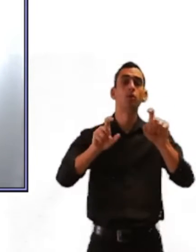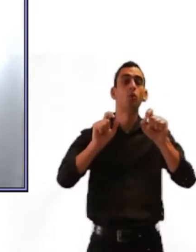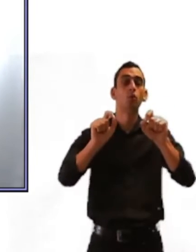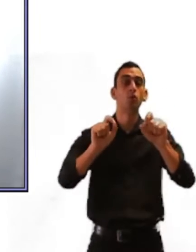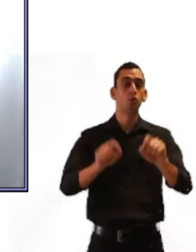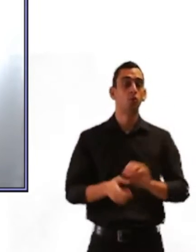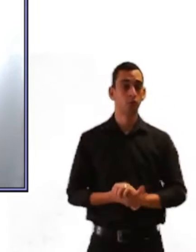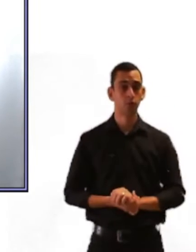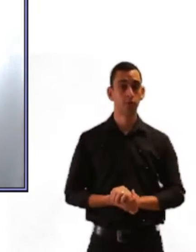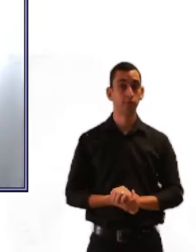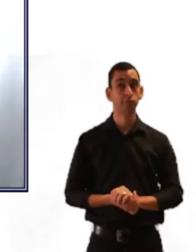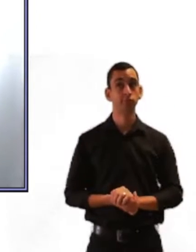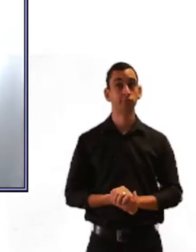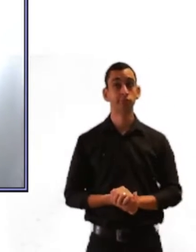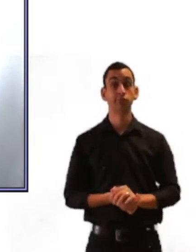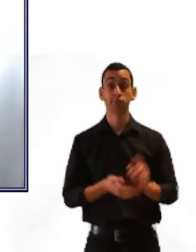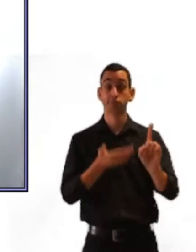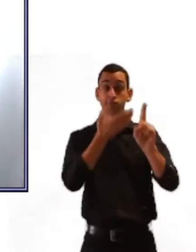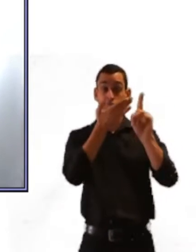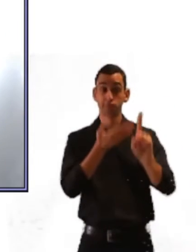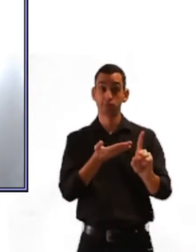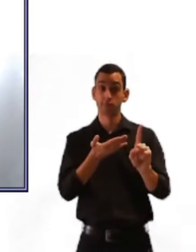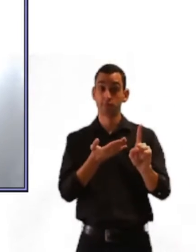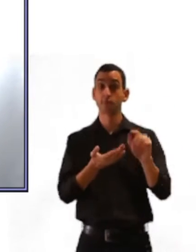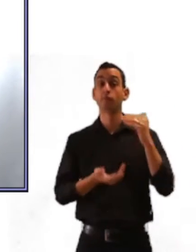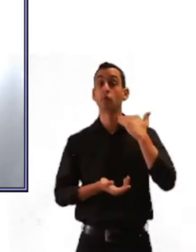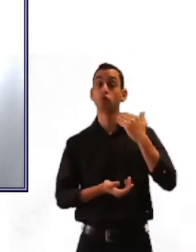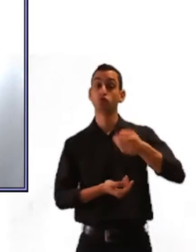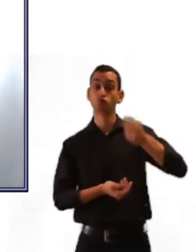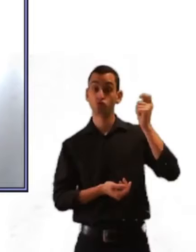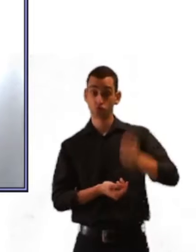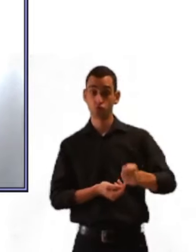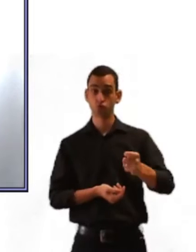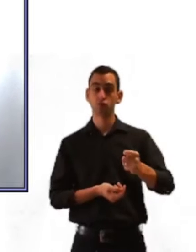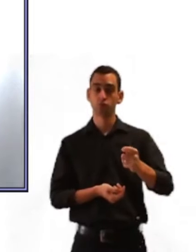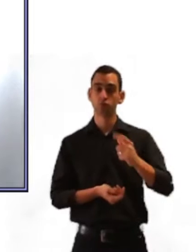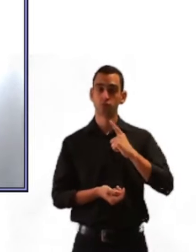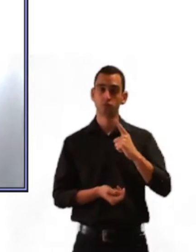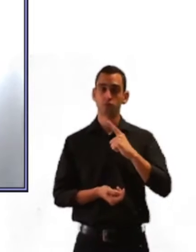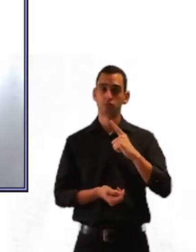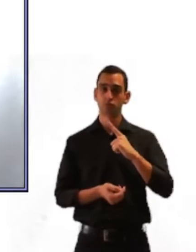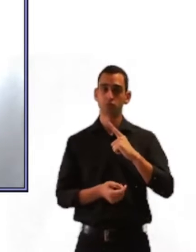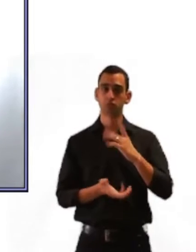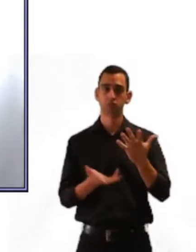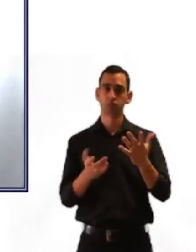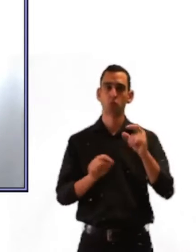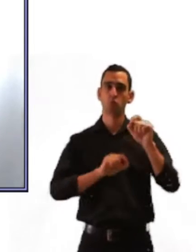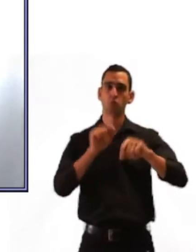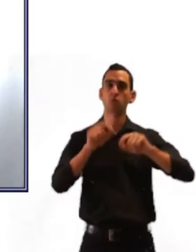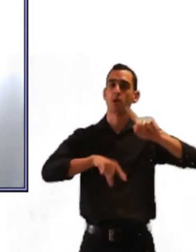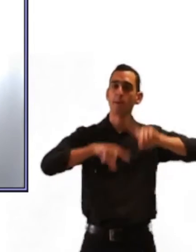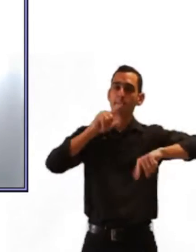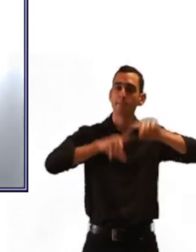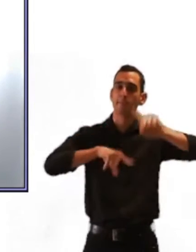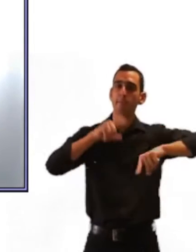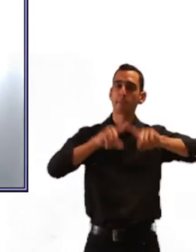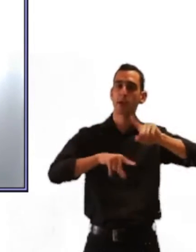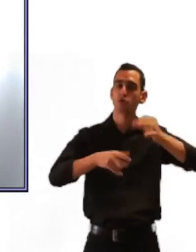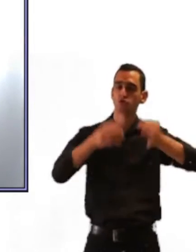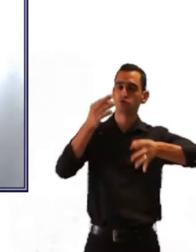o juiz, né, ele vai, de acordo com o bem jurídico a ser